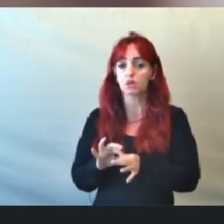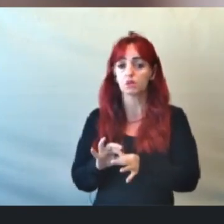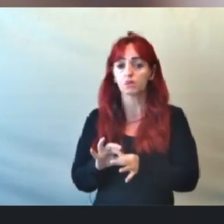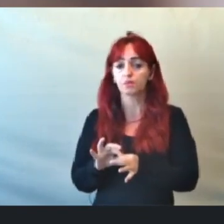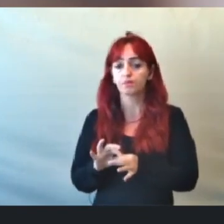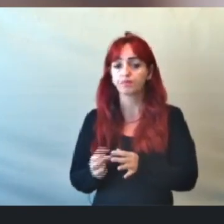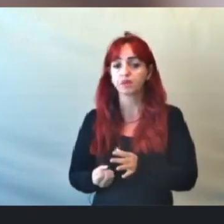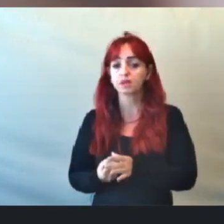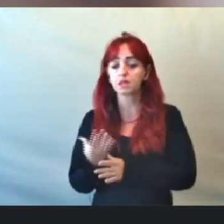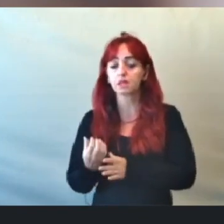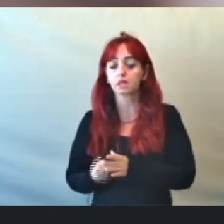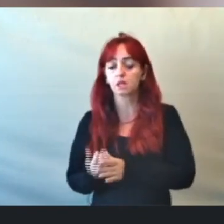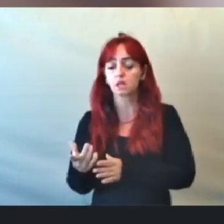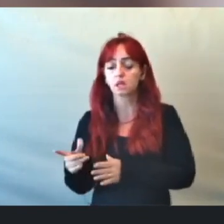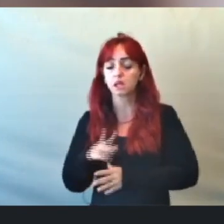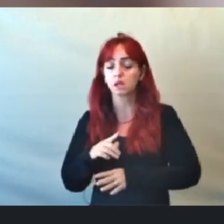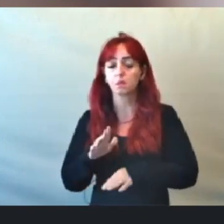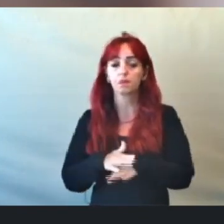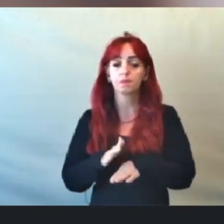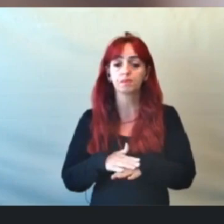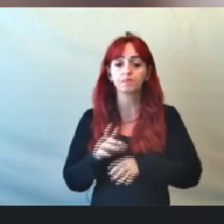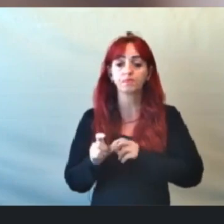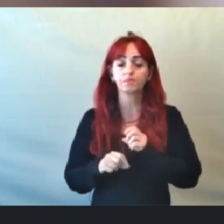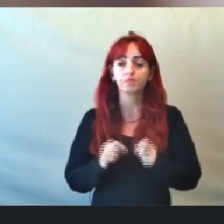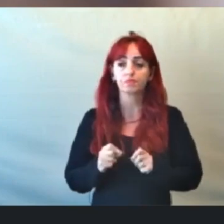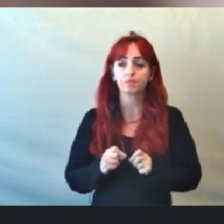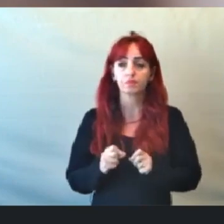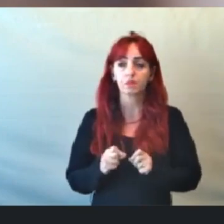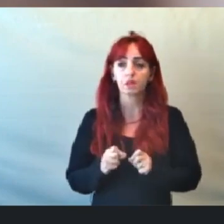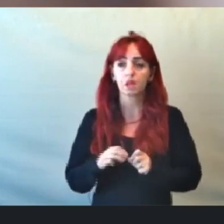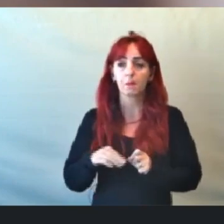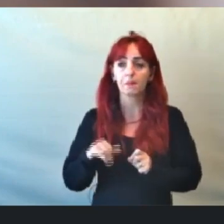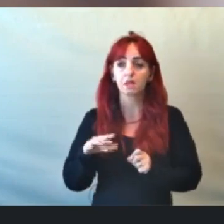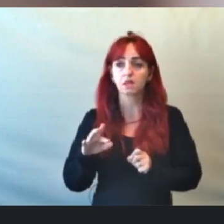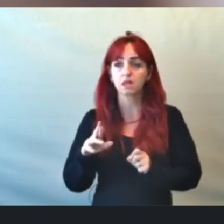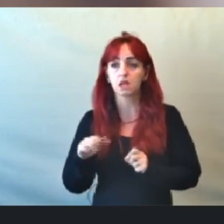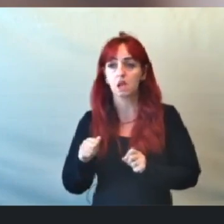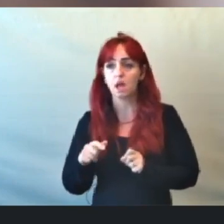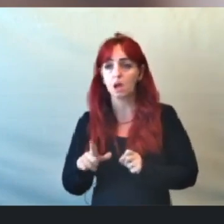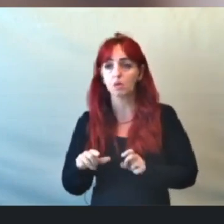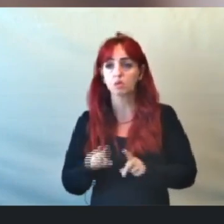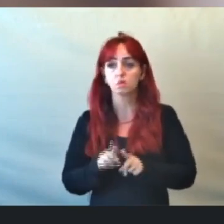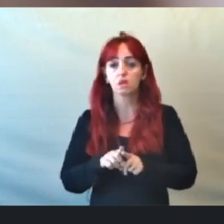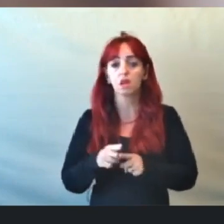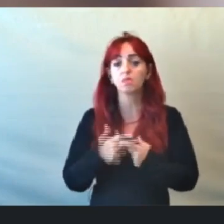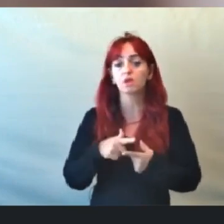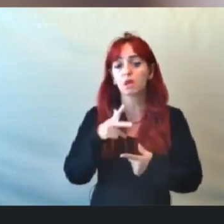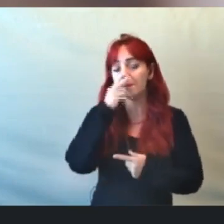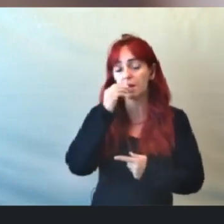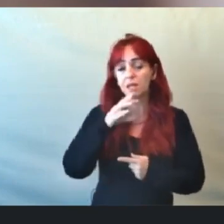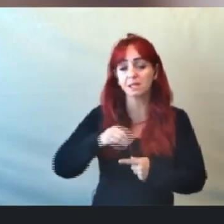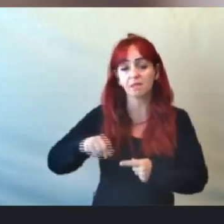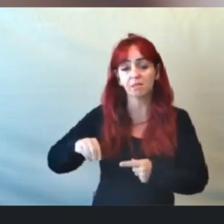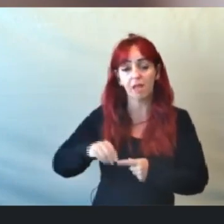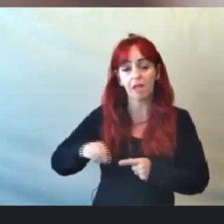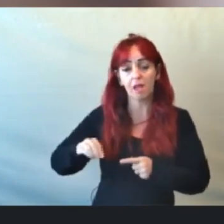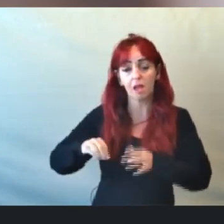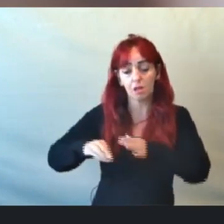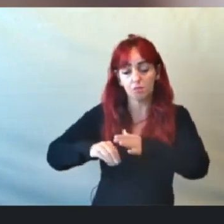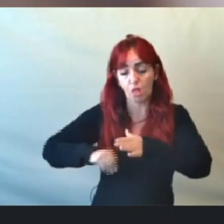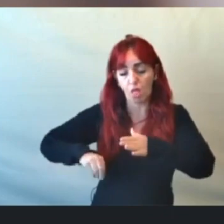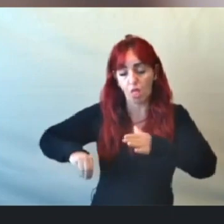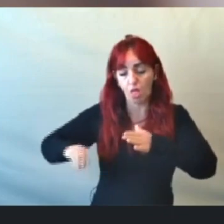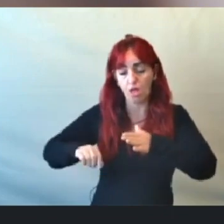mais um sedimento mineral, né, uma argila, uma terra que se forma. Entendi. Essa liberação das comportas seria a água